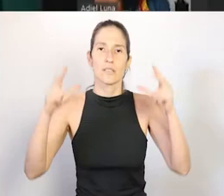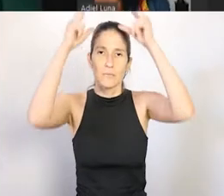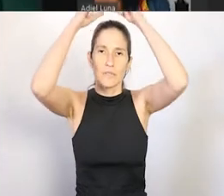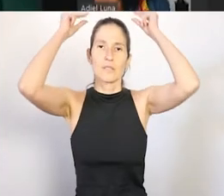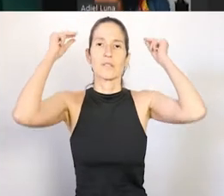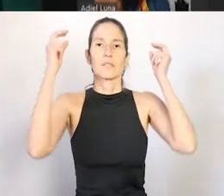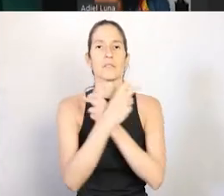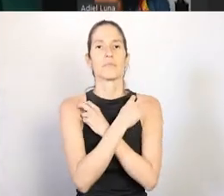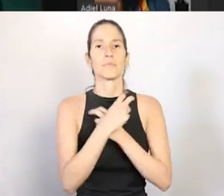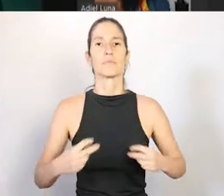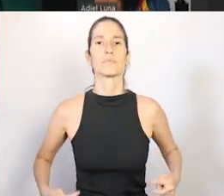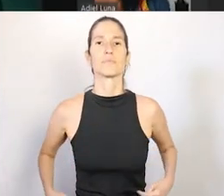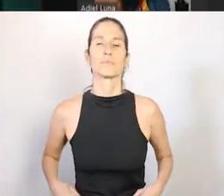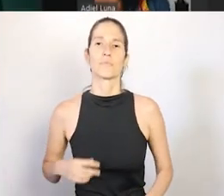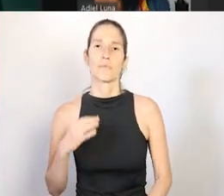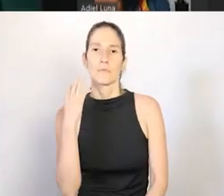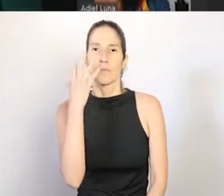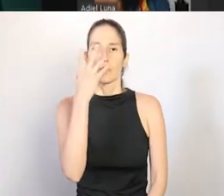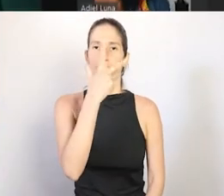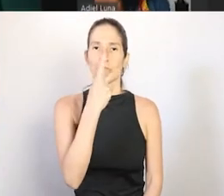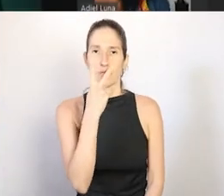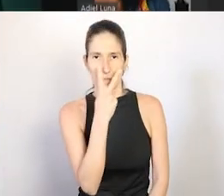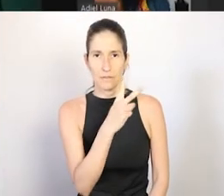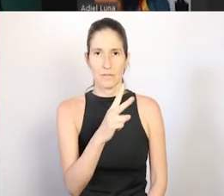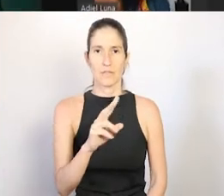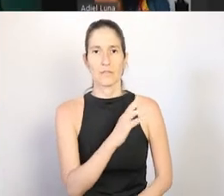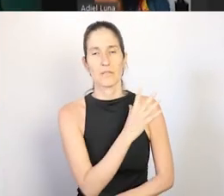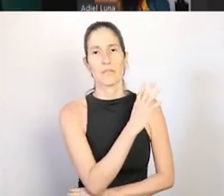que é terra de Lampião.